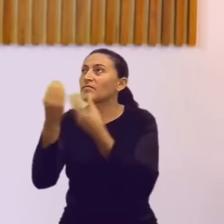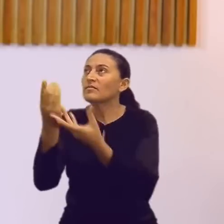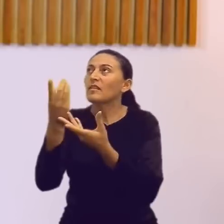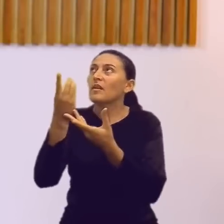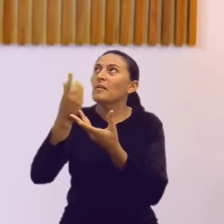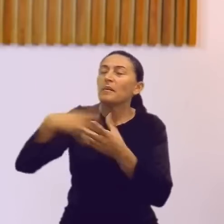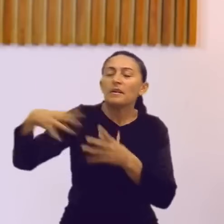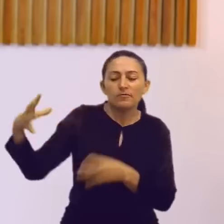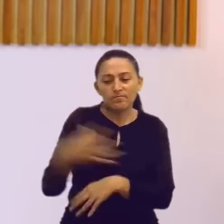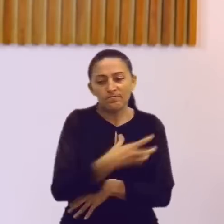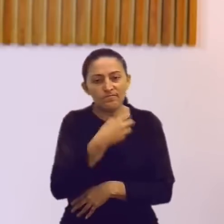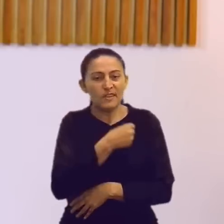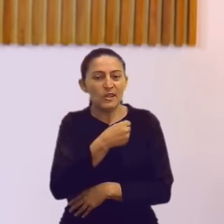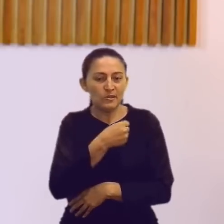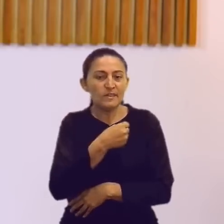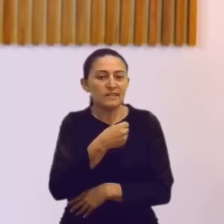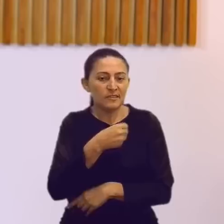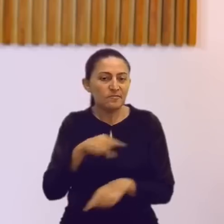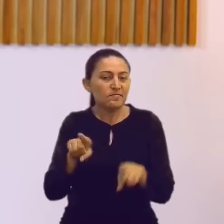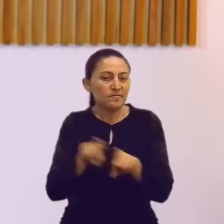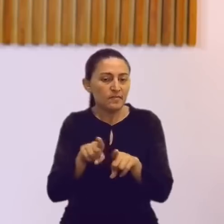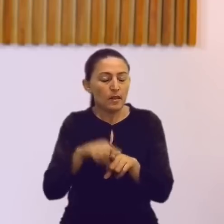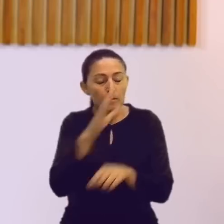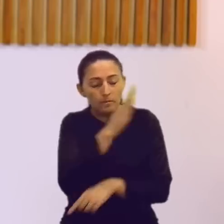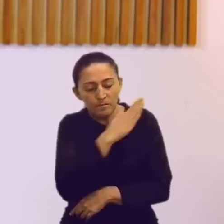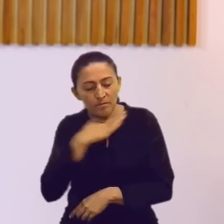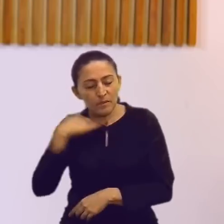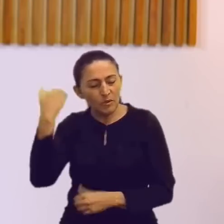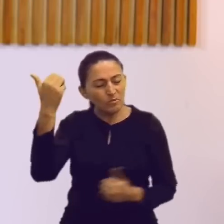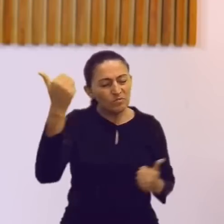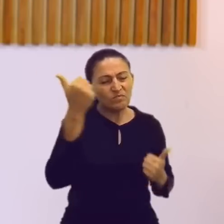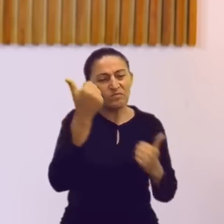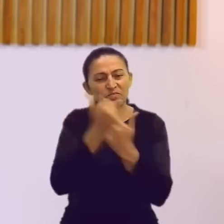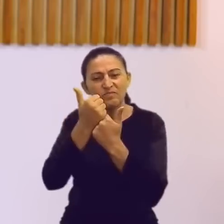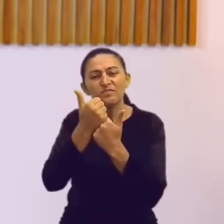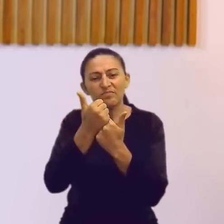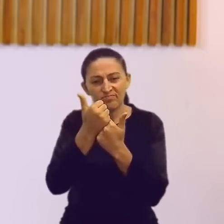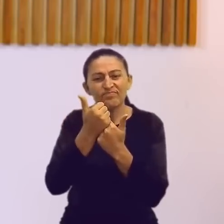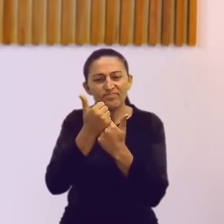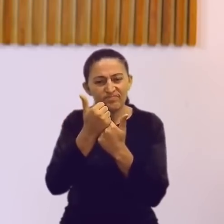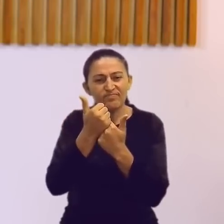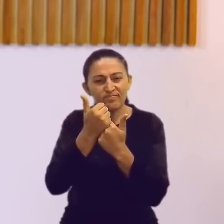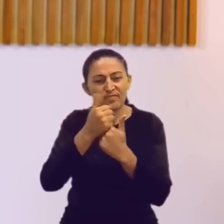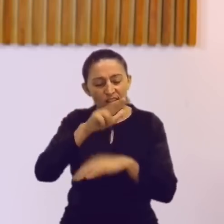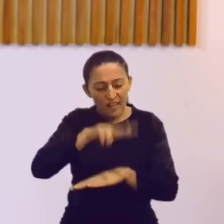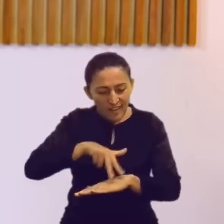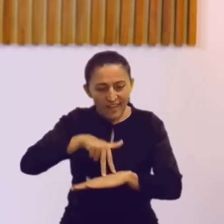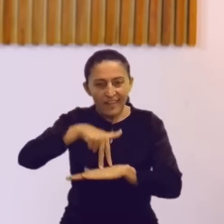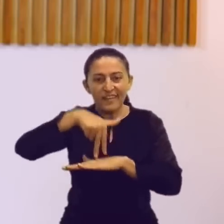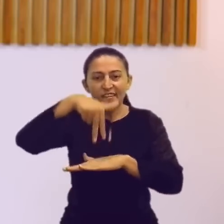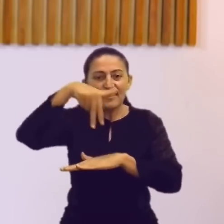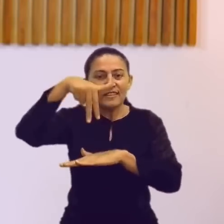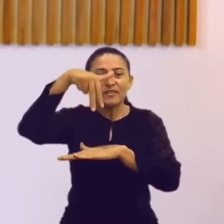redenção. Ele morreu em nosso lugar e Ele ressuscitou. Ele pagou o